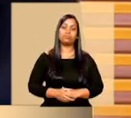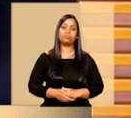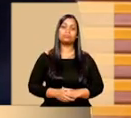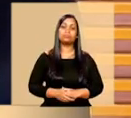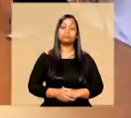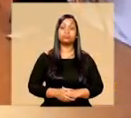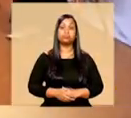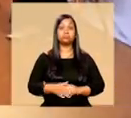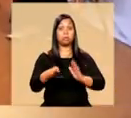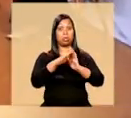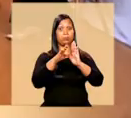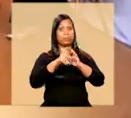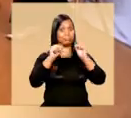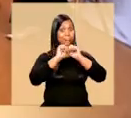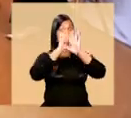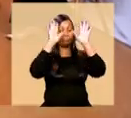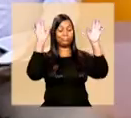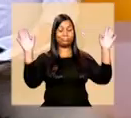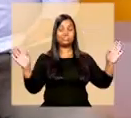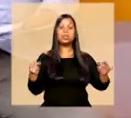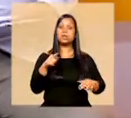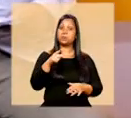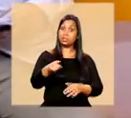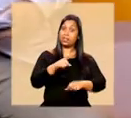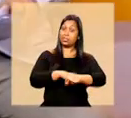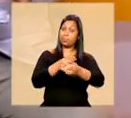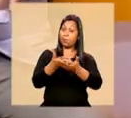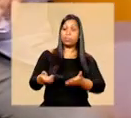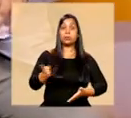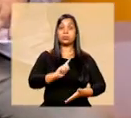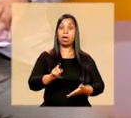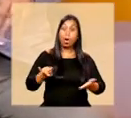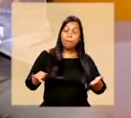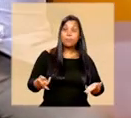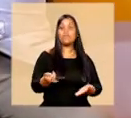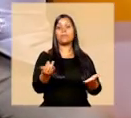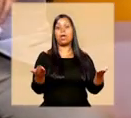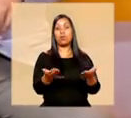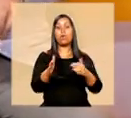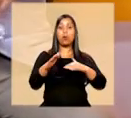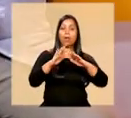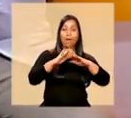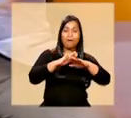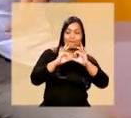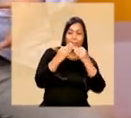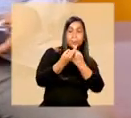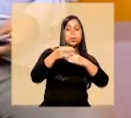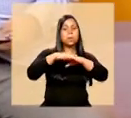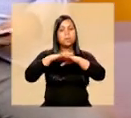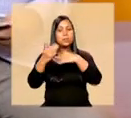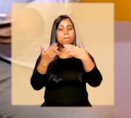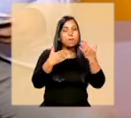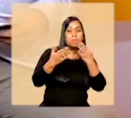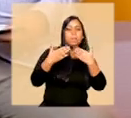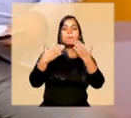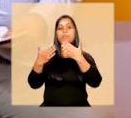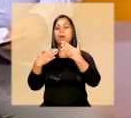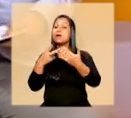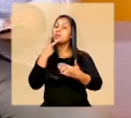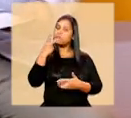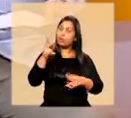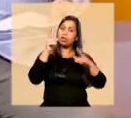morte. Programa esclarecedor, né, Matheus? Isso mesmo. Então você não perca tempo, já aproveita agora, conversa com a sua família, bate um